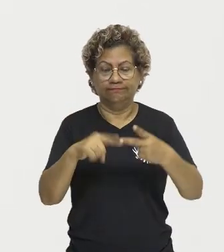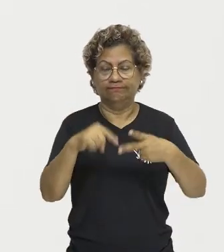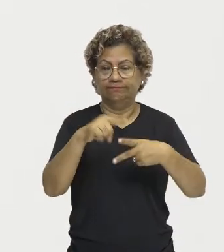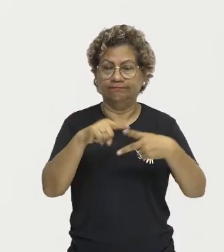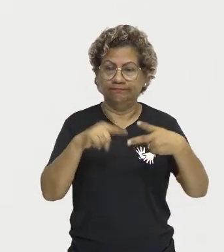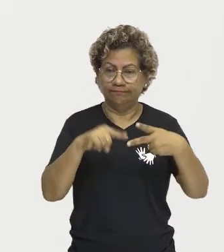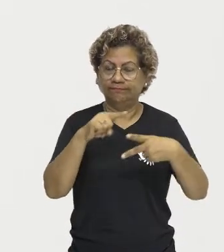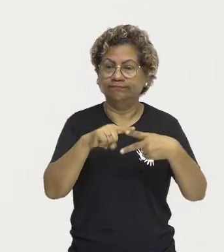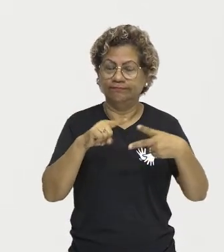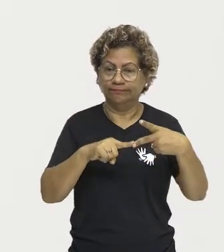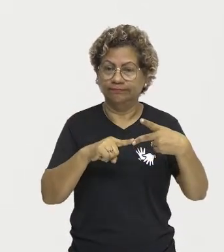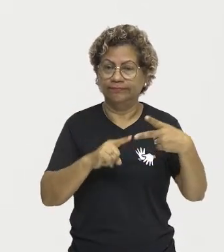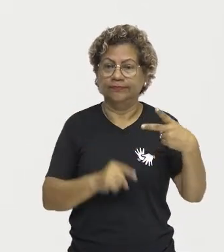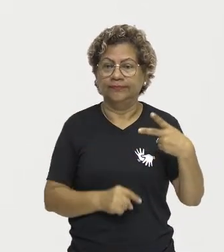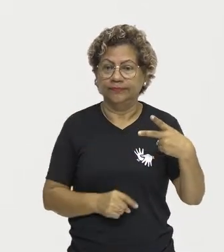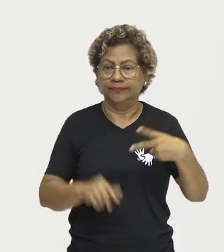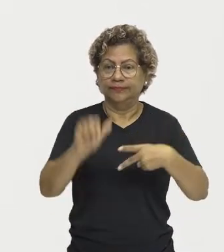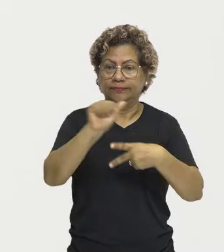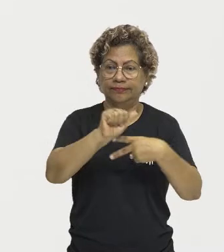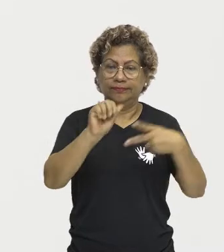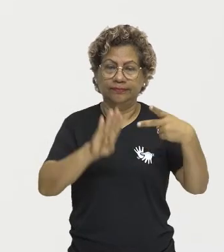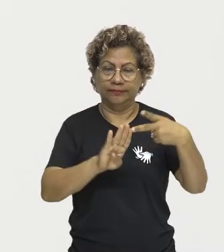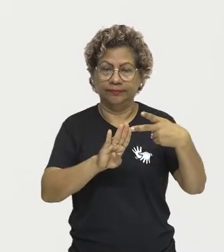tem, neste caso,